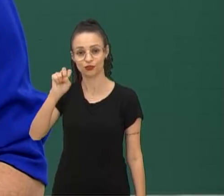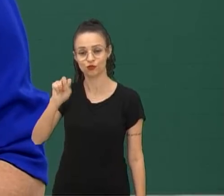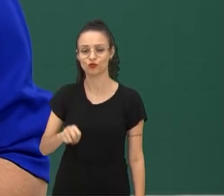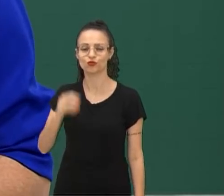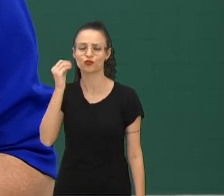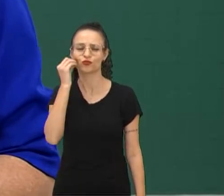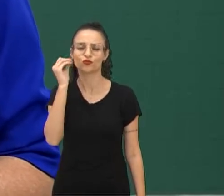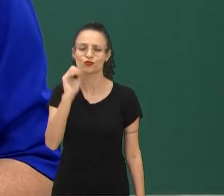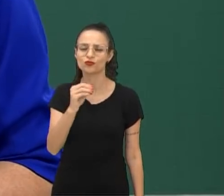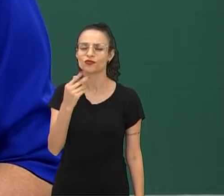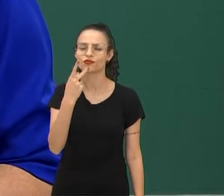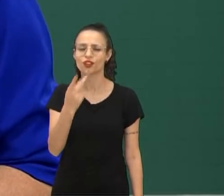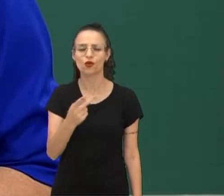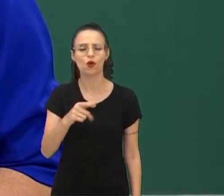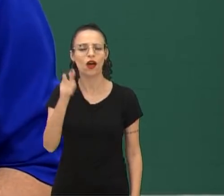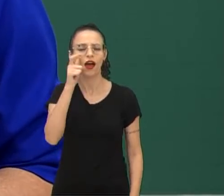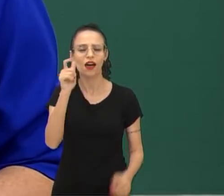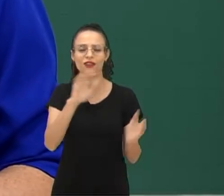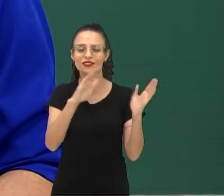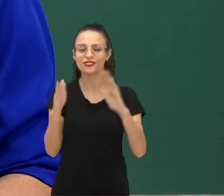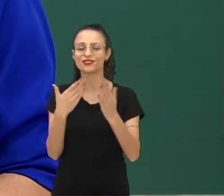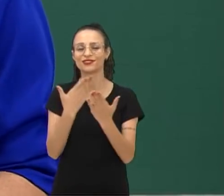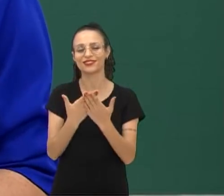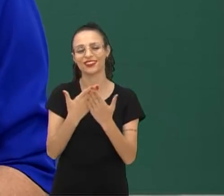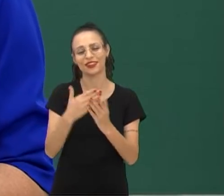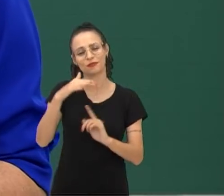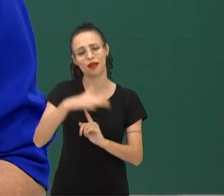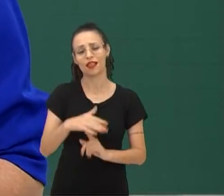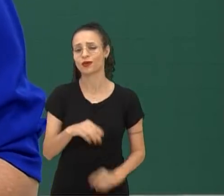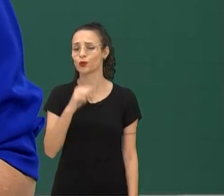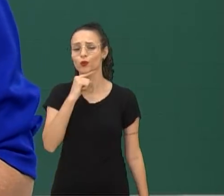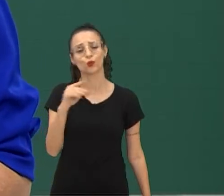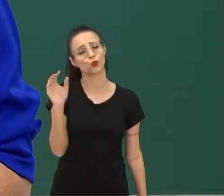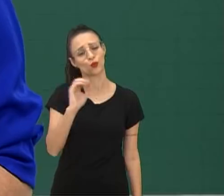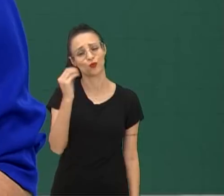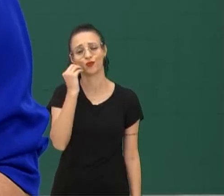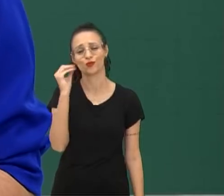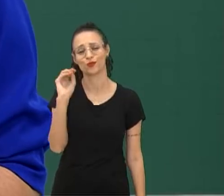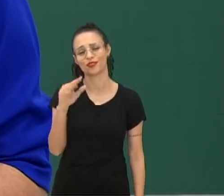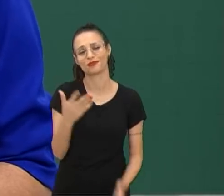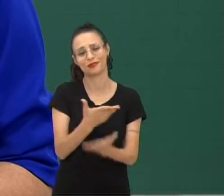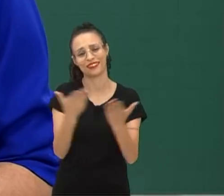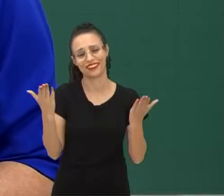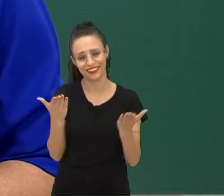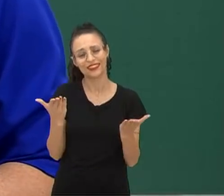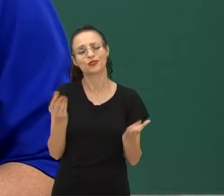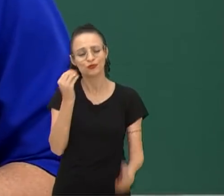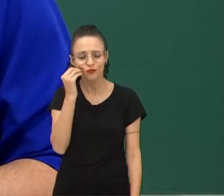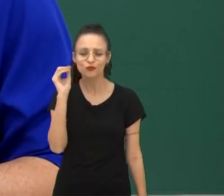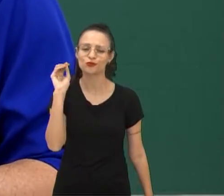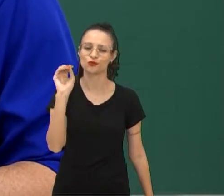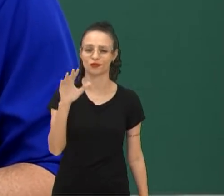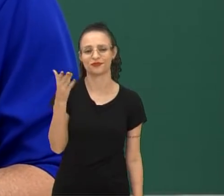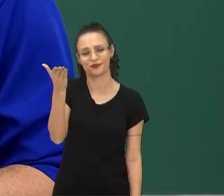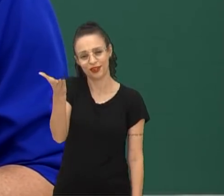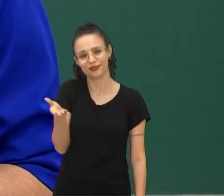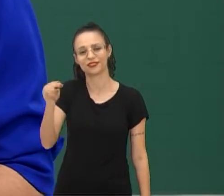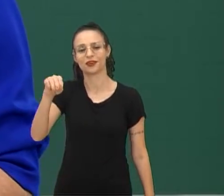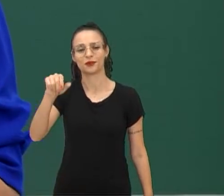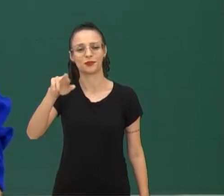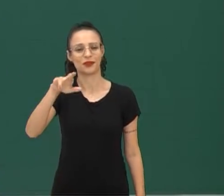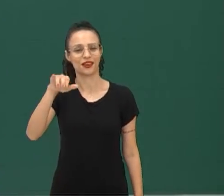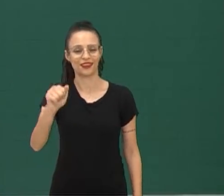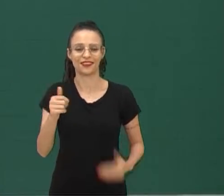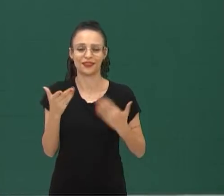assiste todas as aulas do Aula Paraná e ninguém até agora mandou um beijo para ela. Então, tá aí o seu beijo, Maria Eduarda, lá